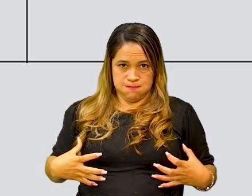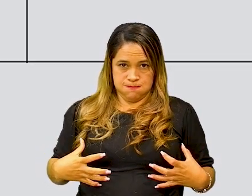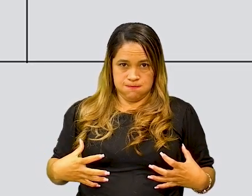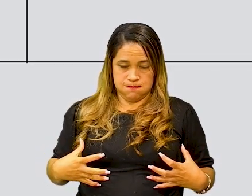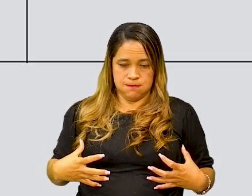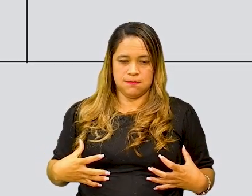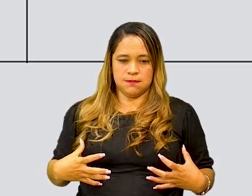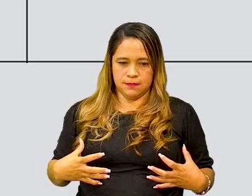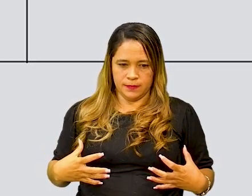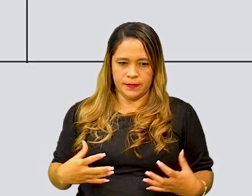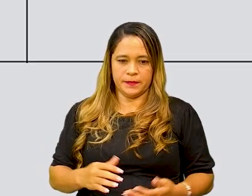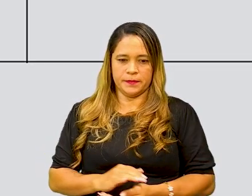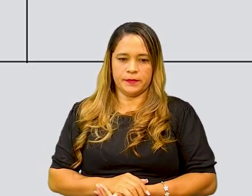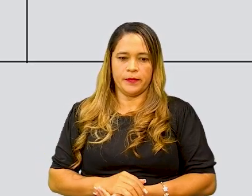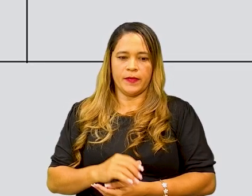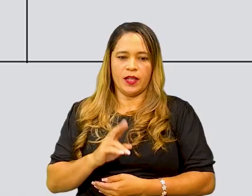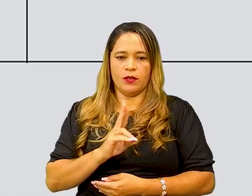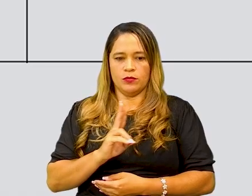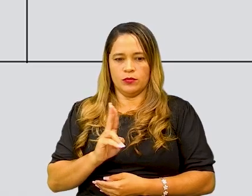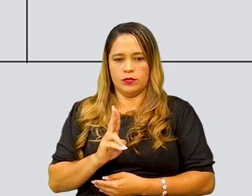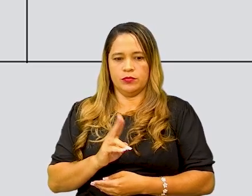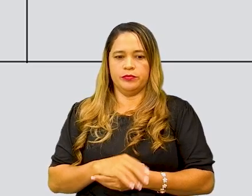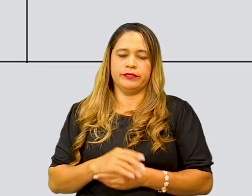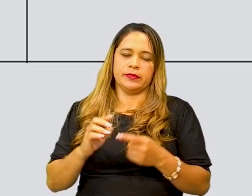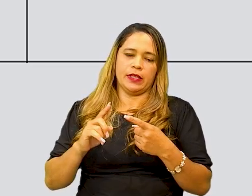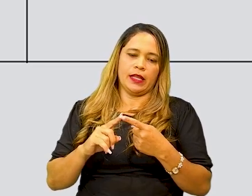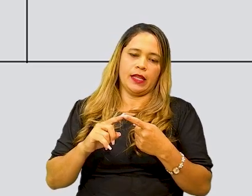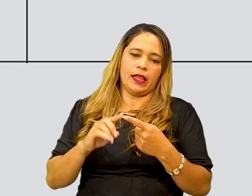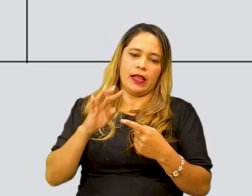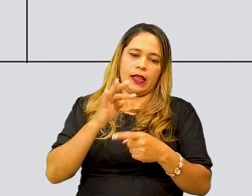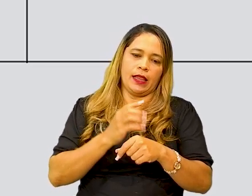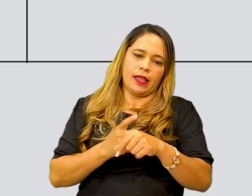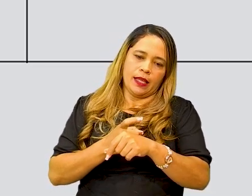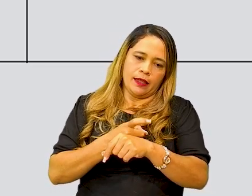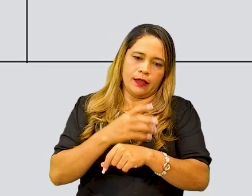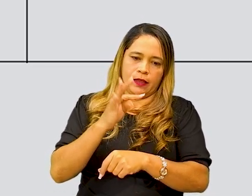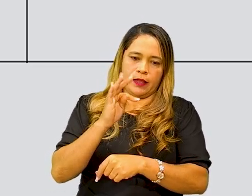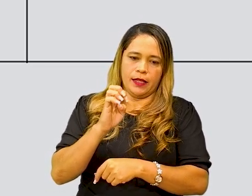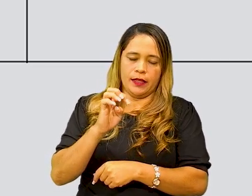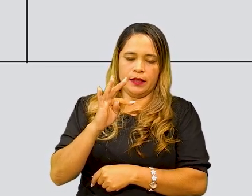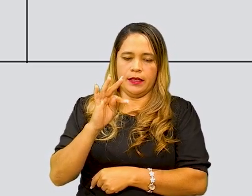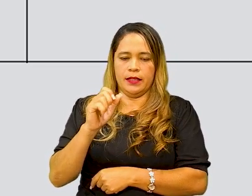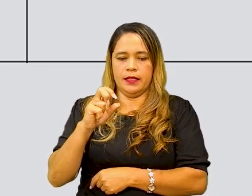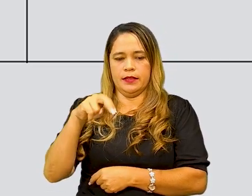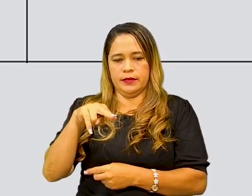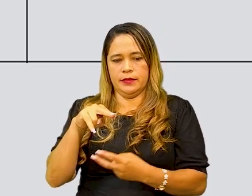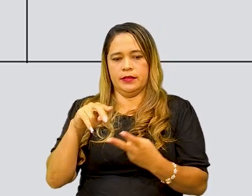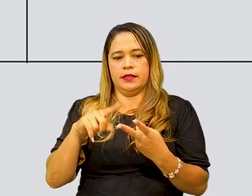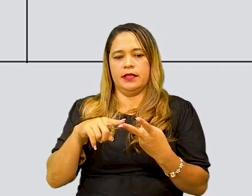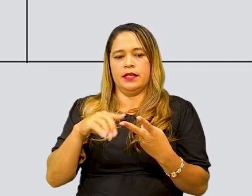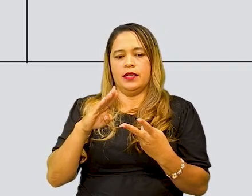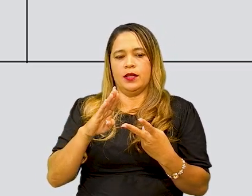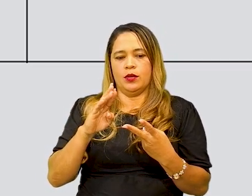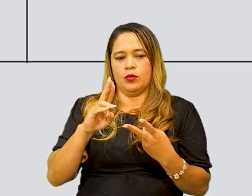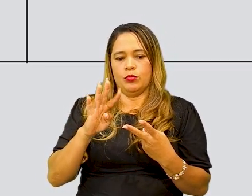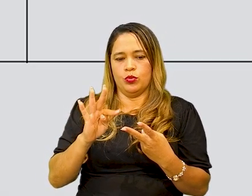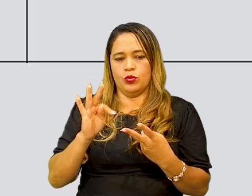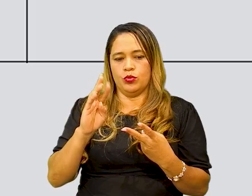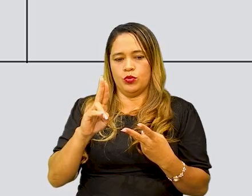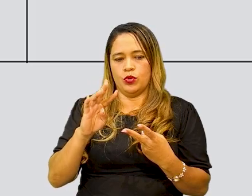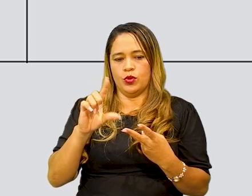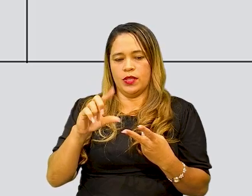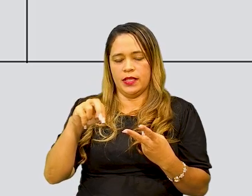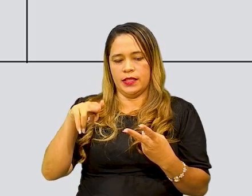doença? Olha lá, ó, tetani é o tétano, botulinum é o botulismo, tuberculose é a tuberculose,